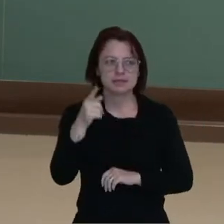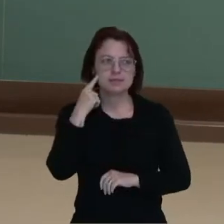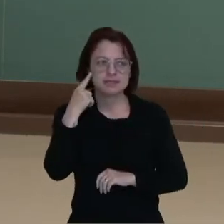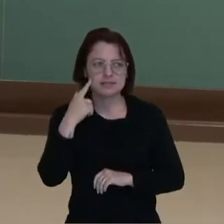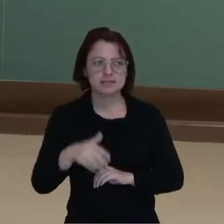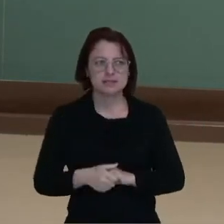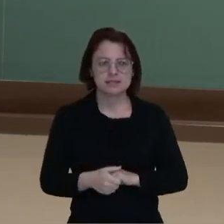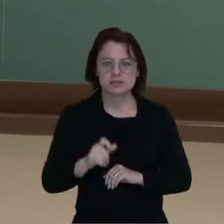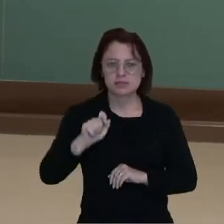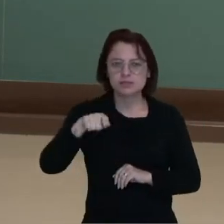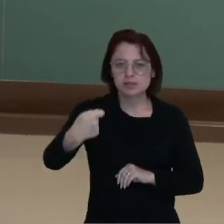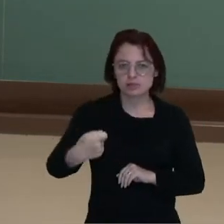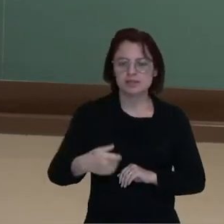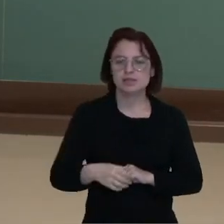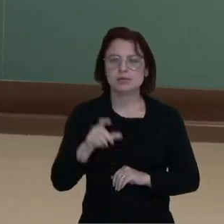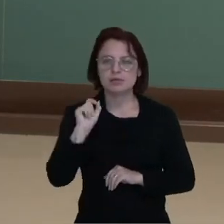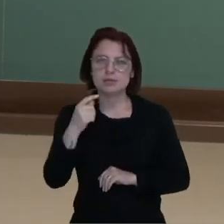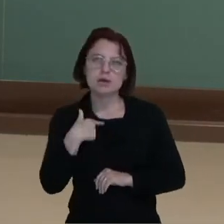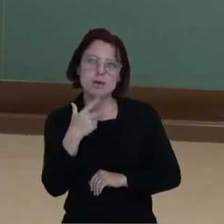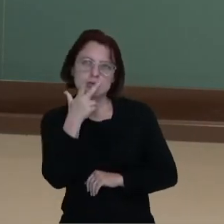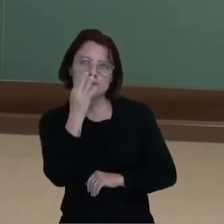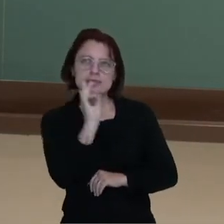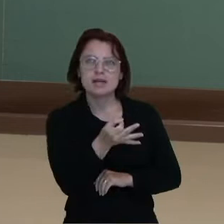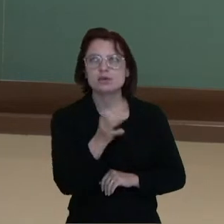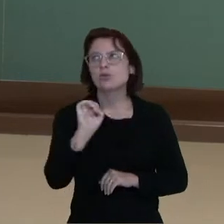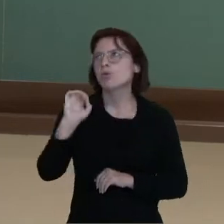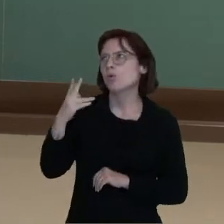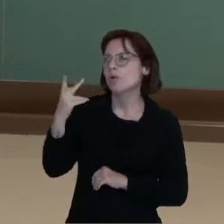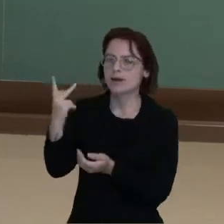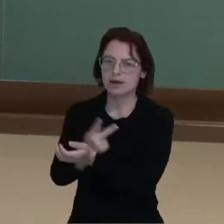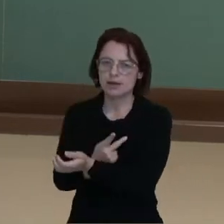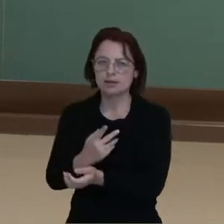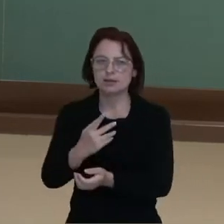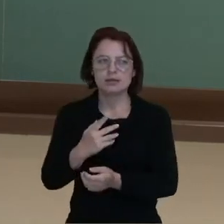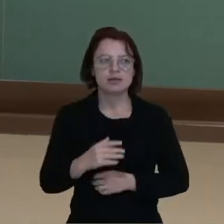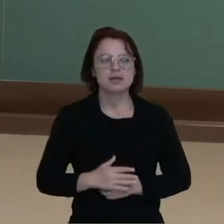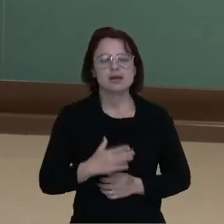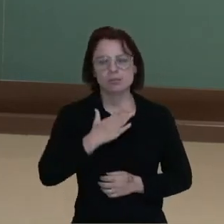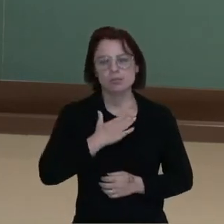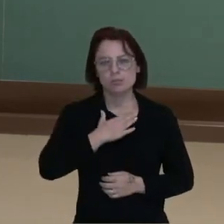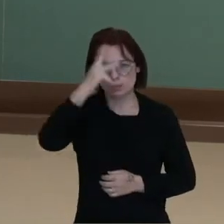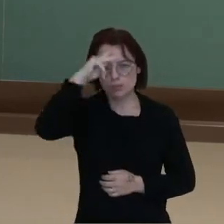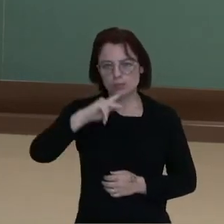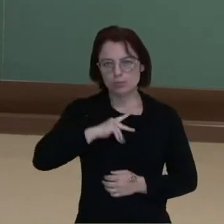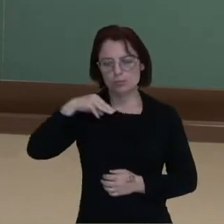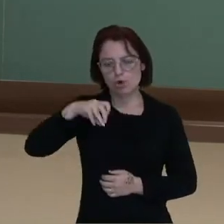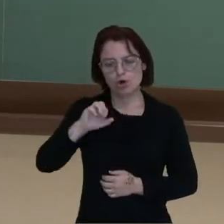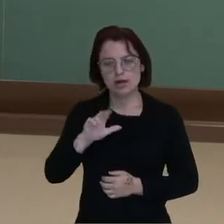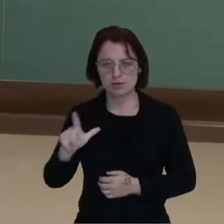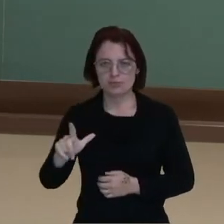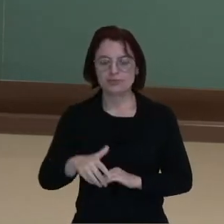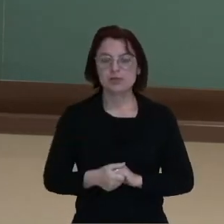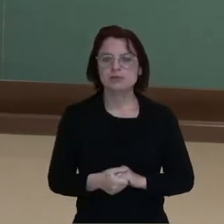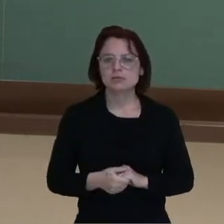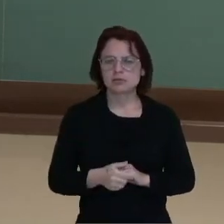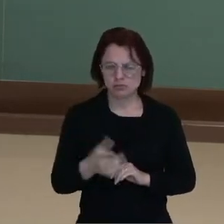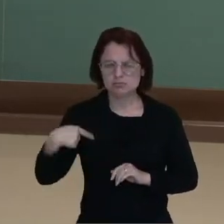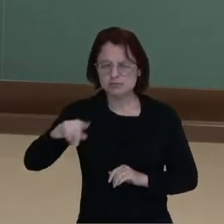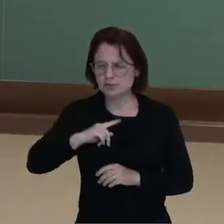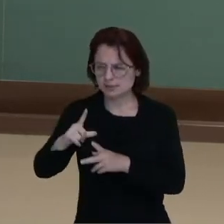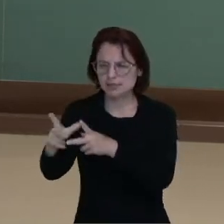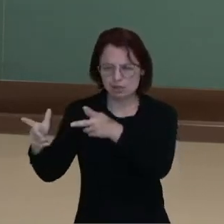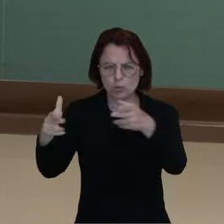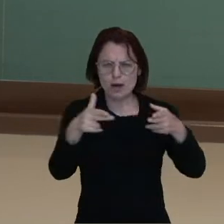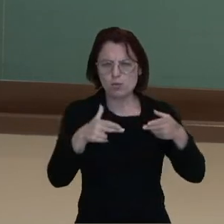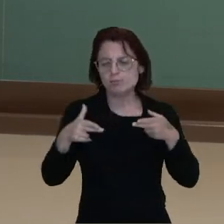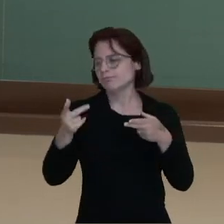né? As coisas que eu acho certo e acho errado dizem respeito à minha moralidade. Agora, nós somos iguais? É claro